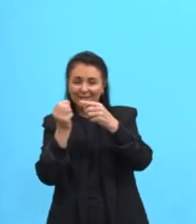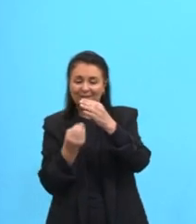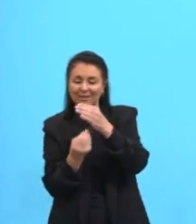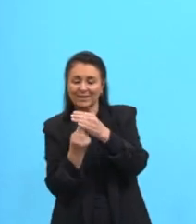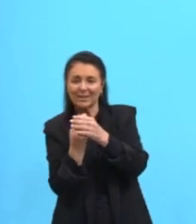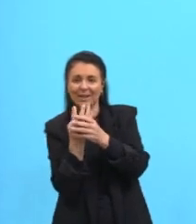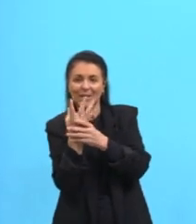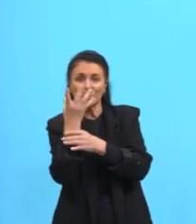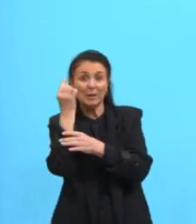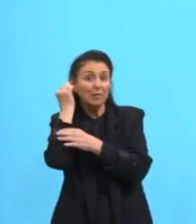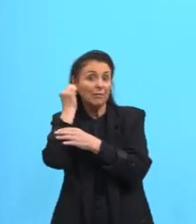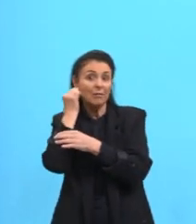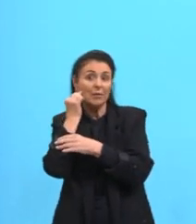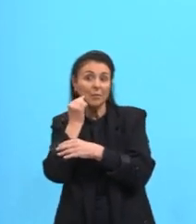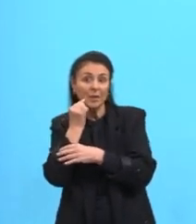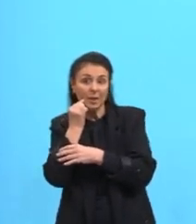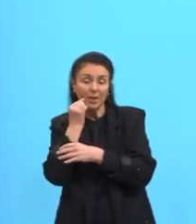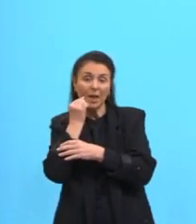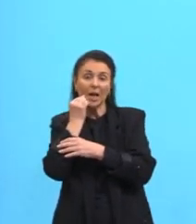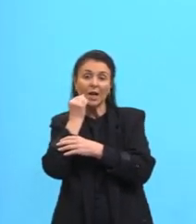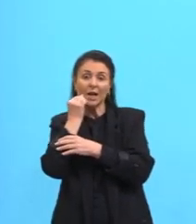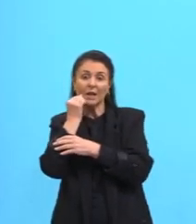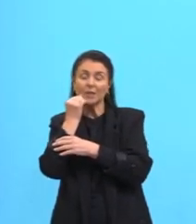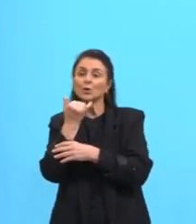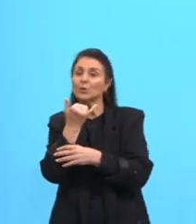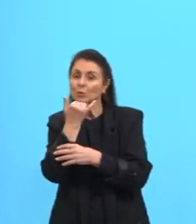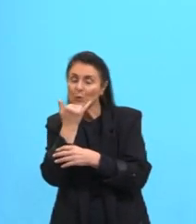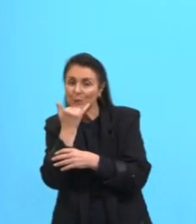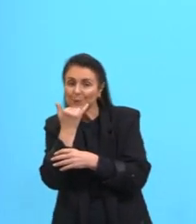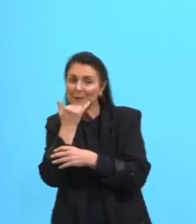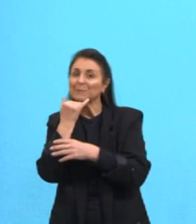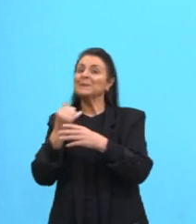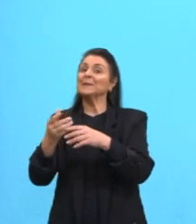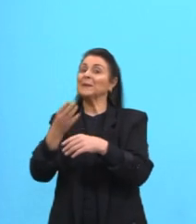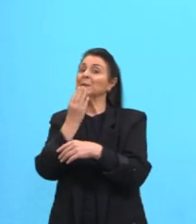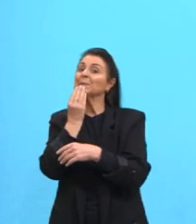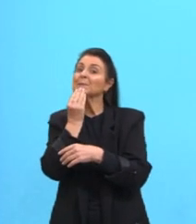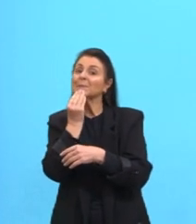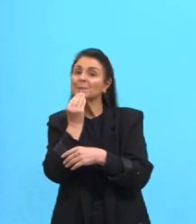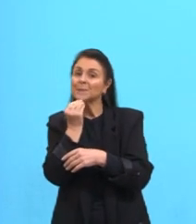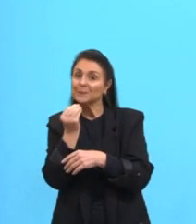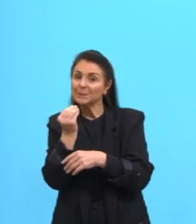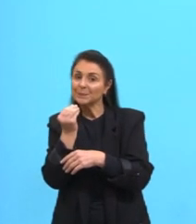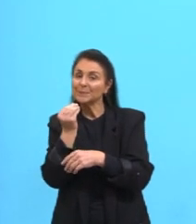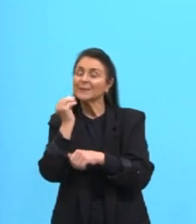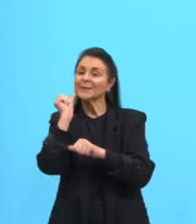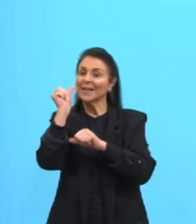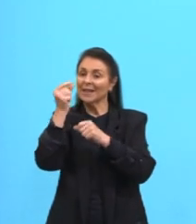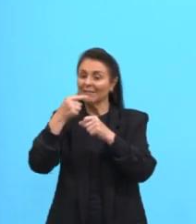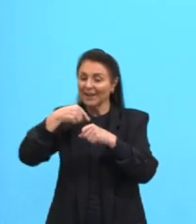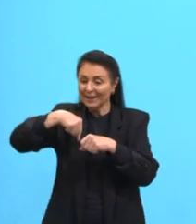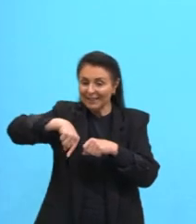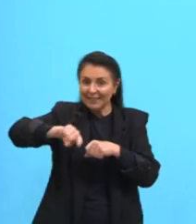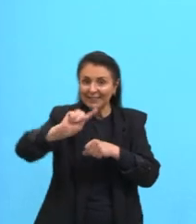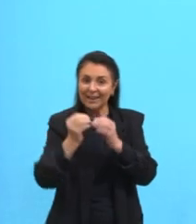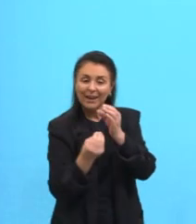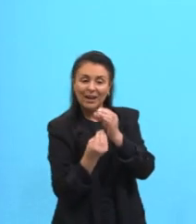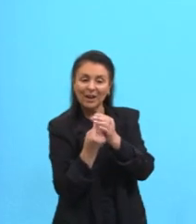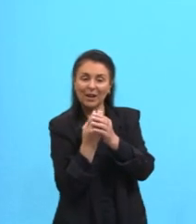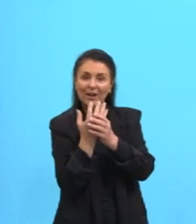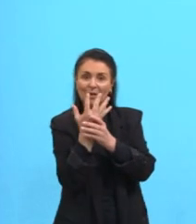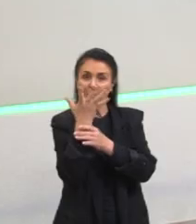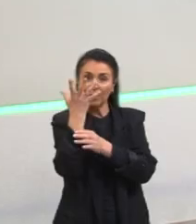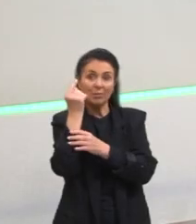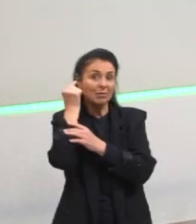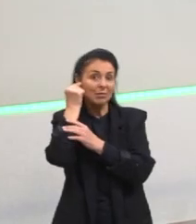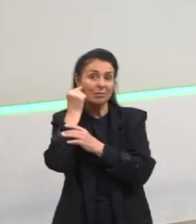planta feminina da masculina desculpa para a planta feminina Claro que